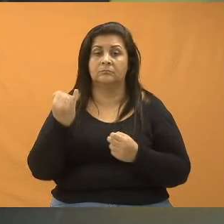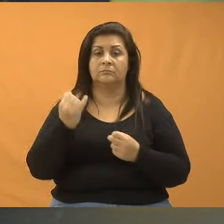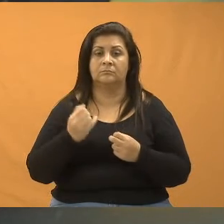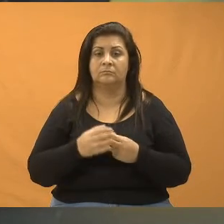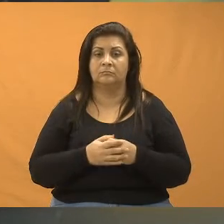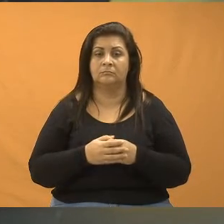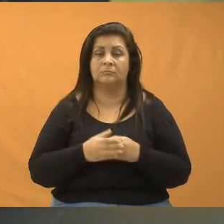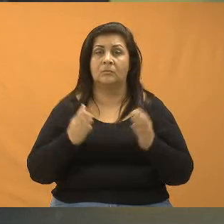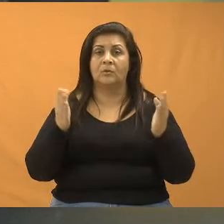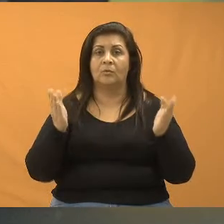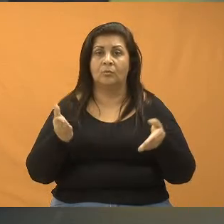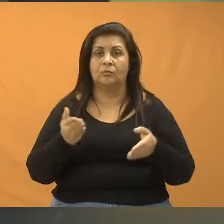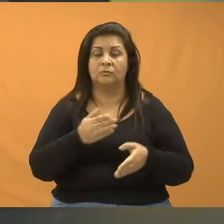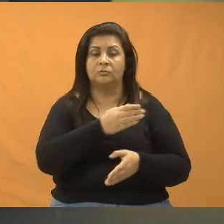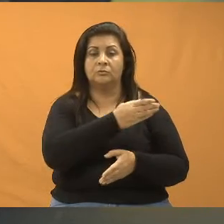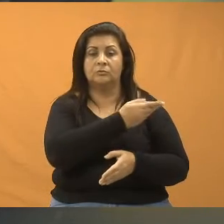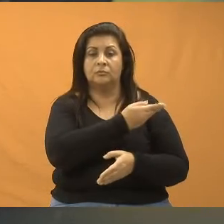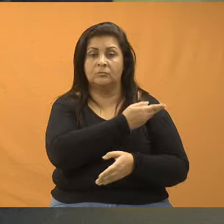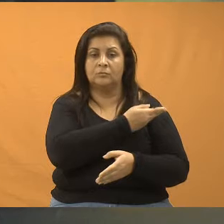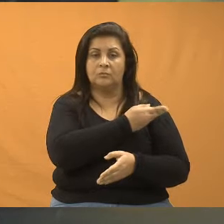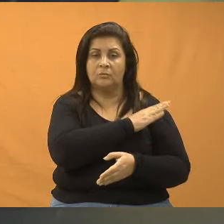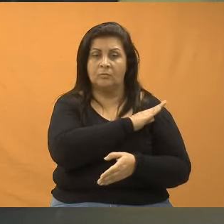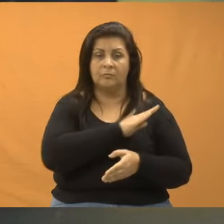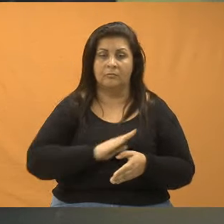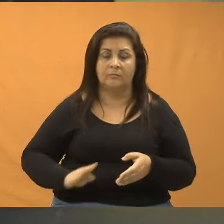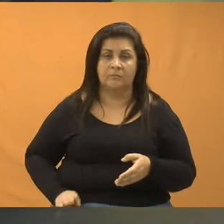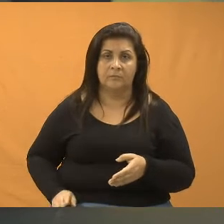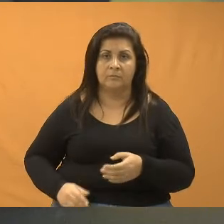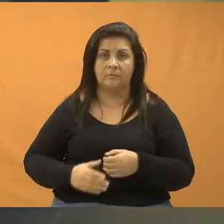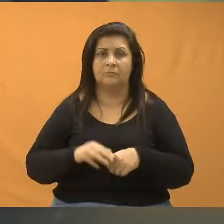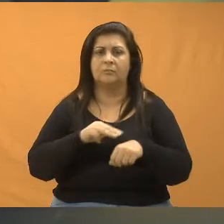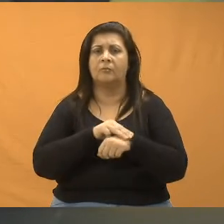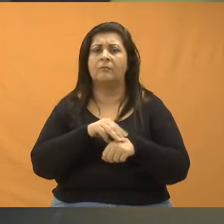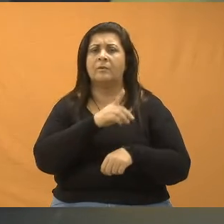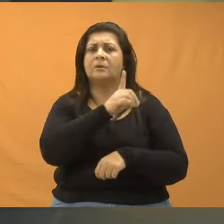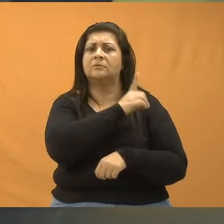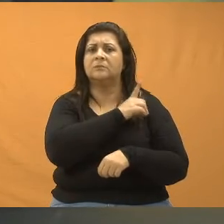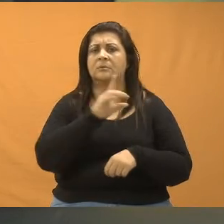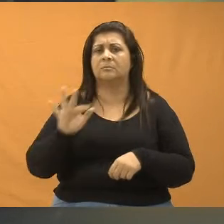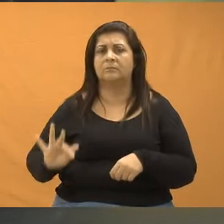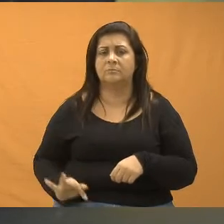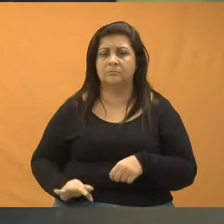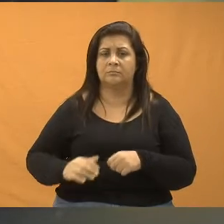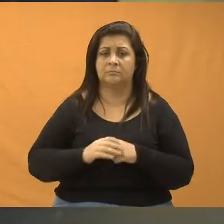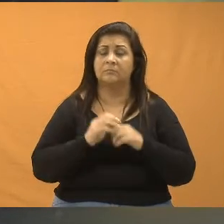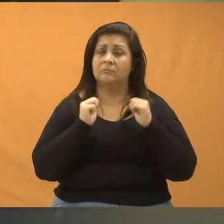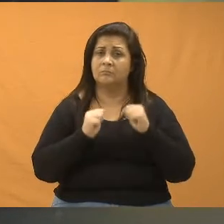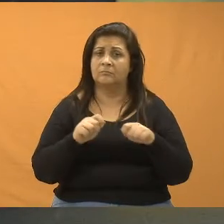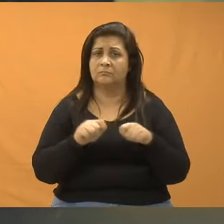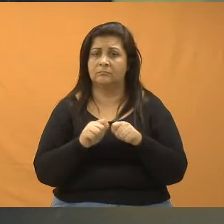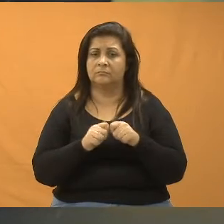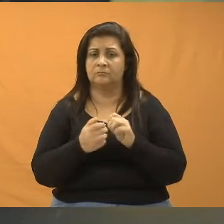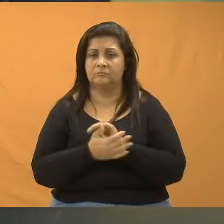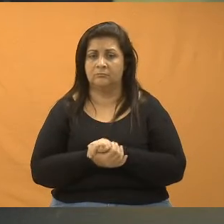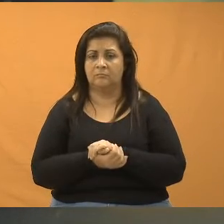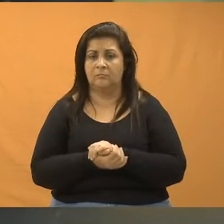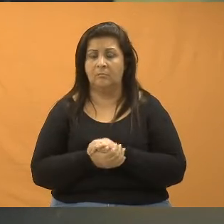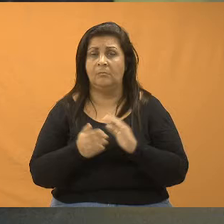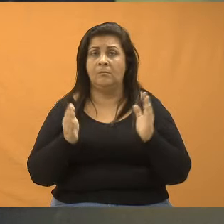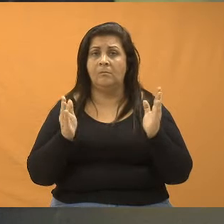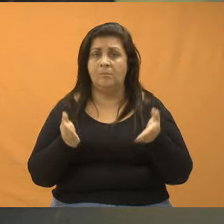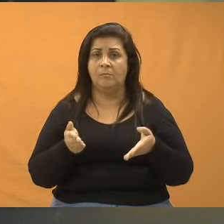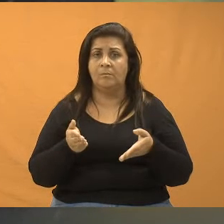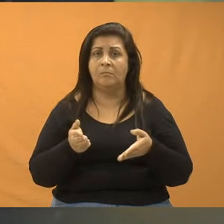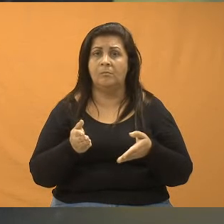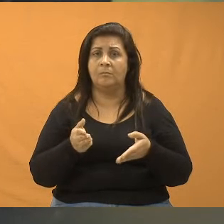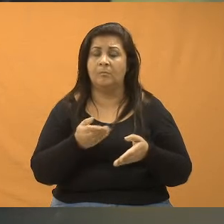governo federal, ajudem, por exemplo, conversando com seus deputados, é um trabalho que vocês podem fazer. Hoje vocês são governo